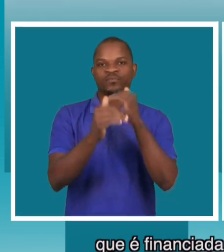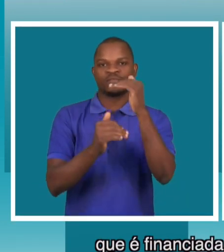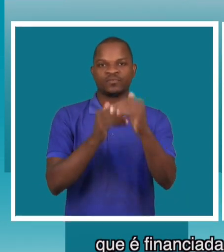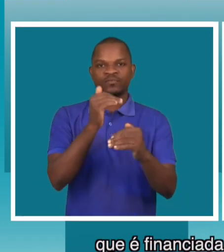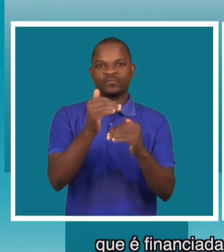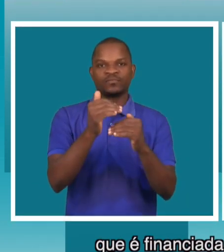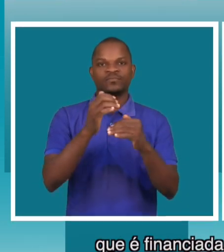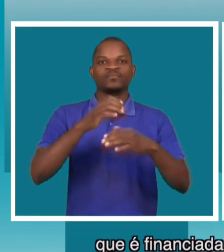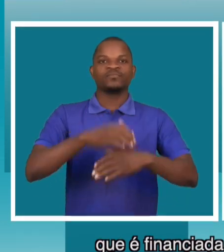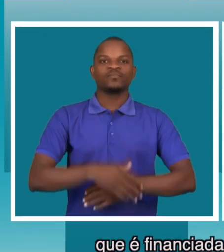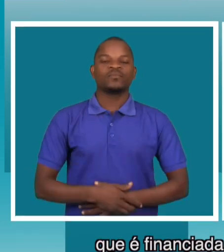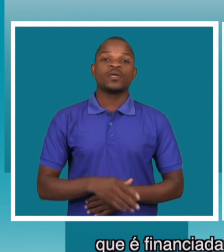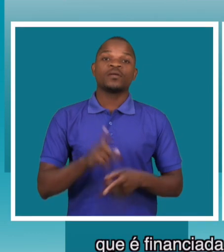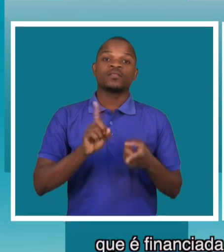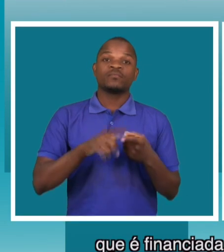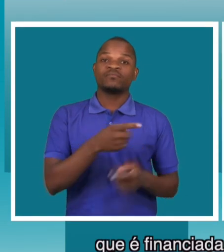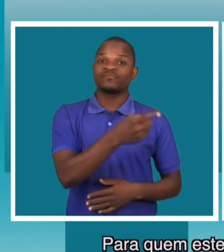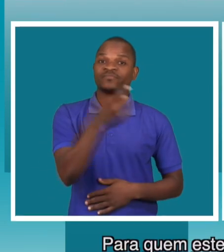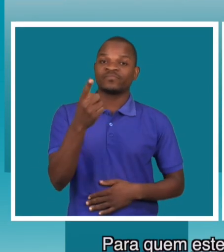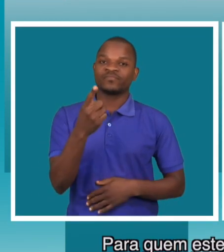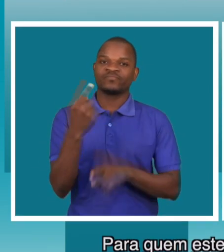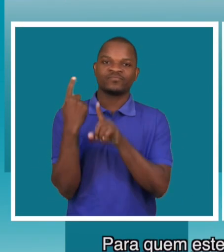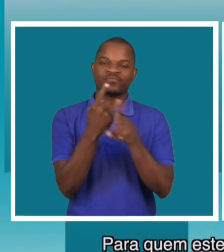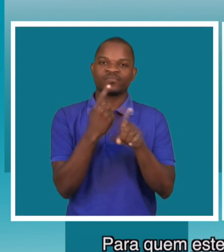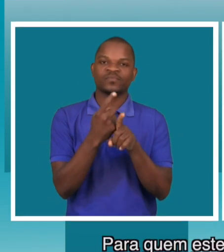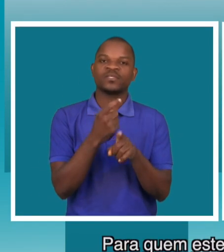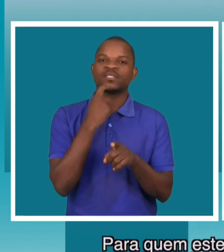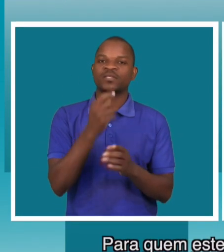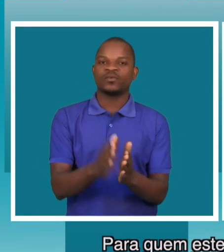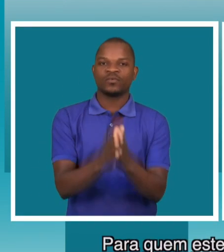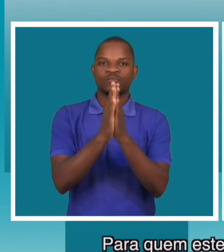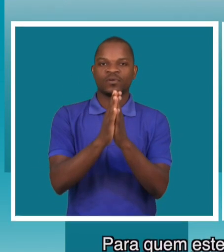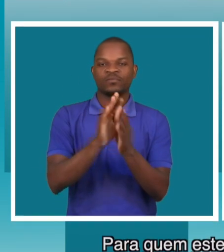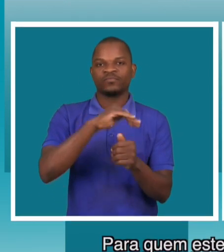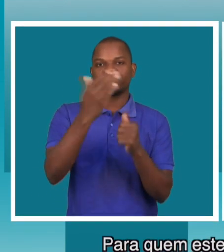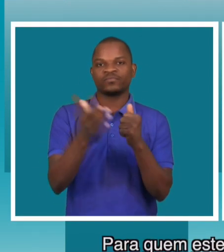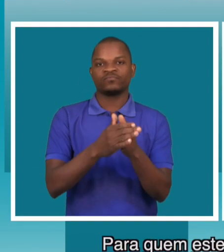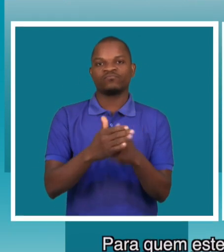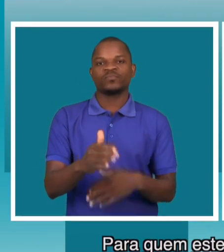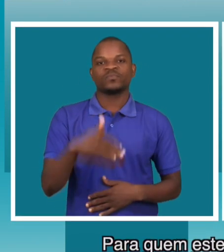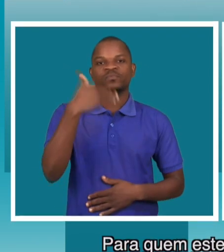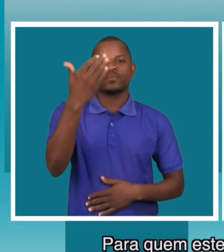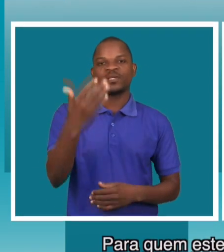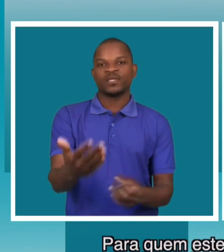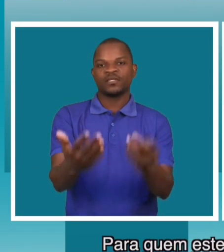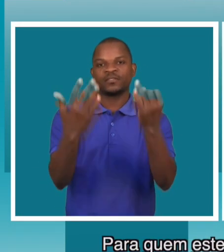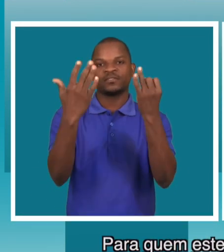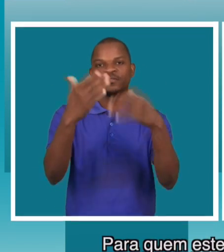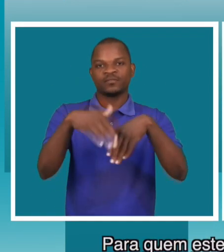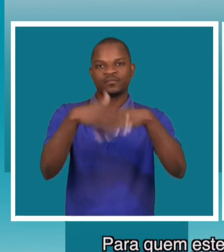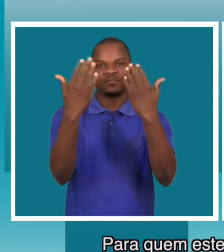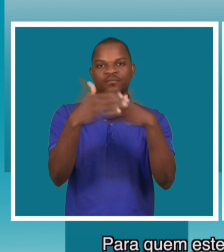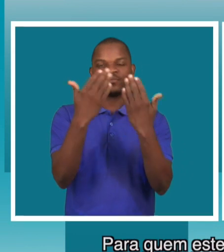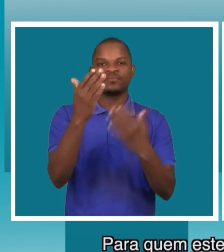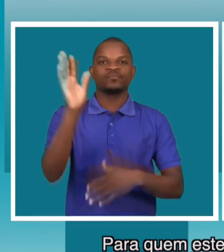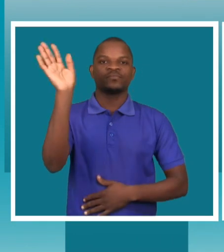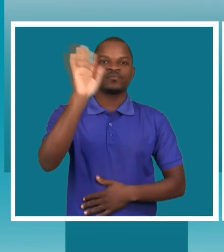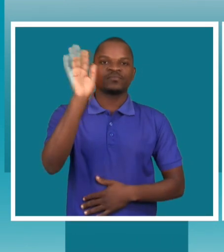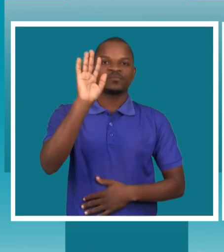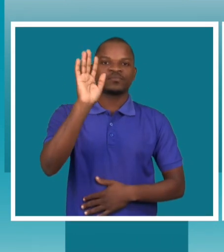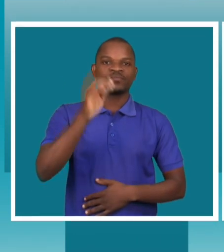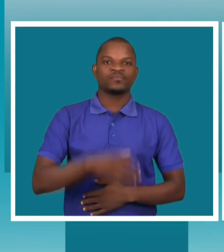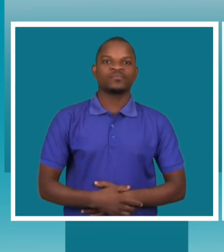histórica para o desenvolvimento. Para si que esteve na nossa companhia, o nosso muito obrigado. Nós voltamos daqui a sete dias.